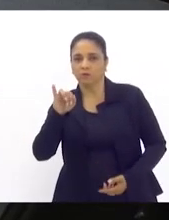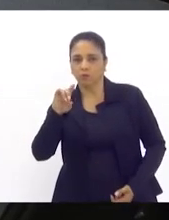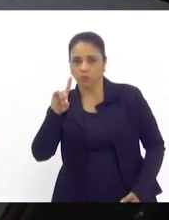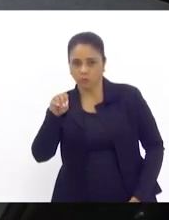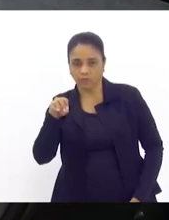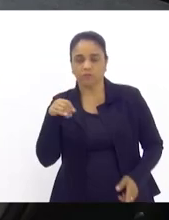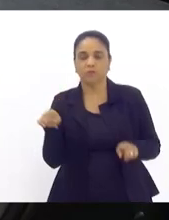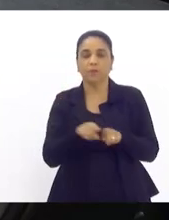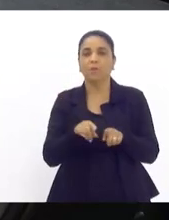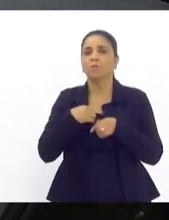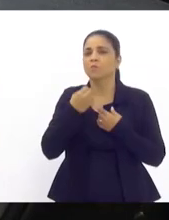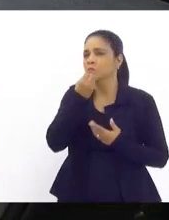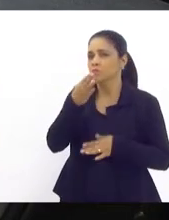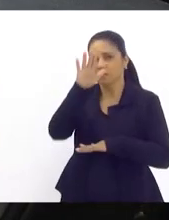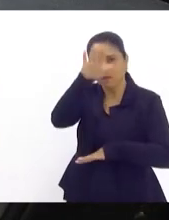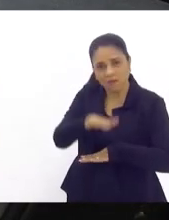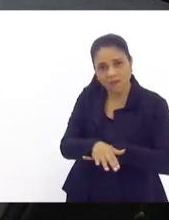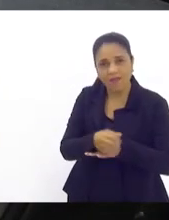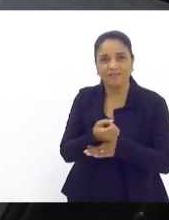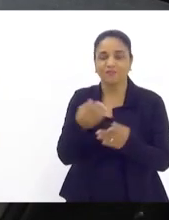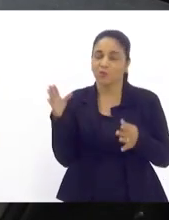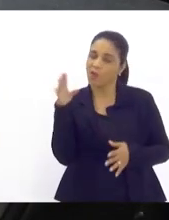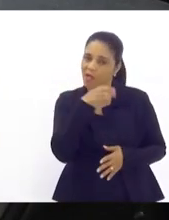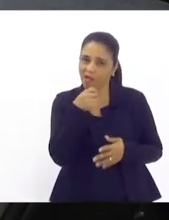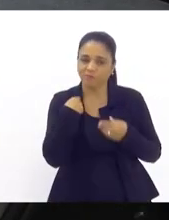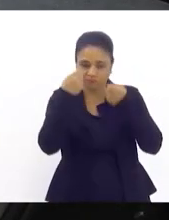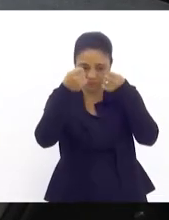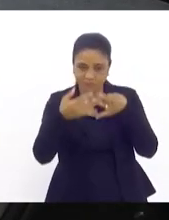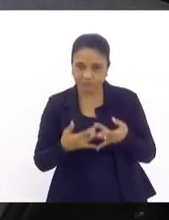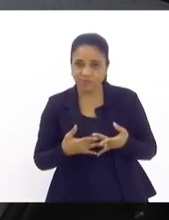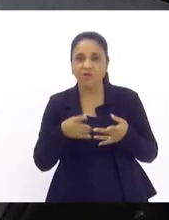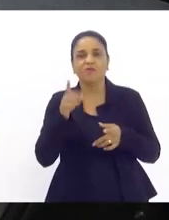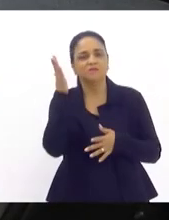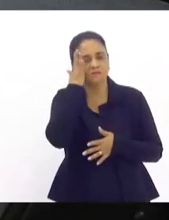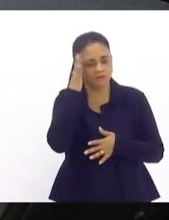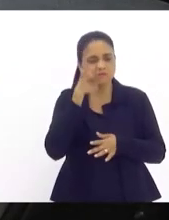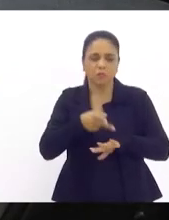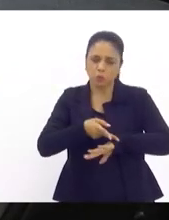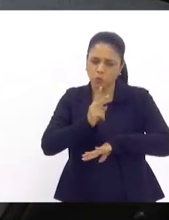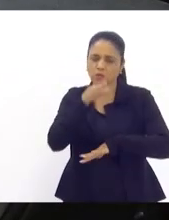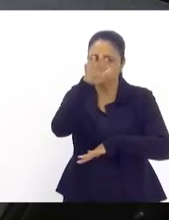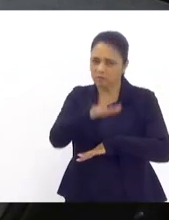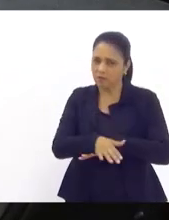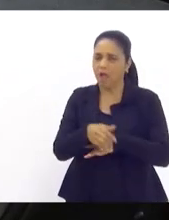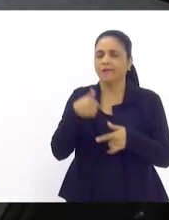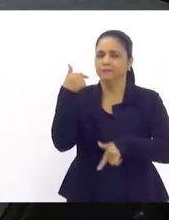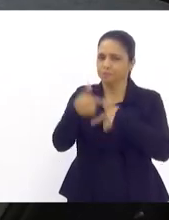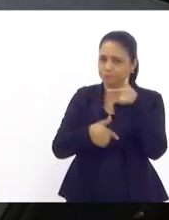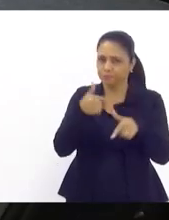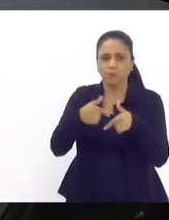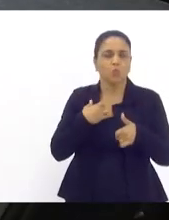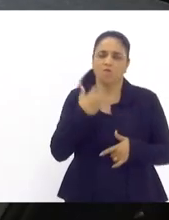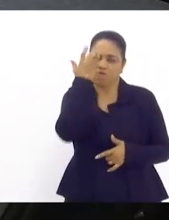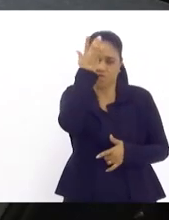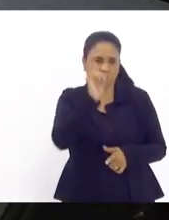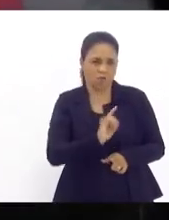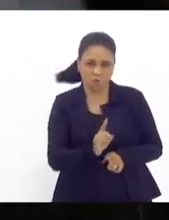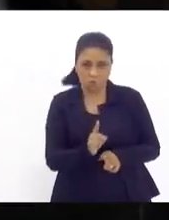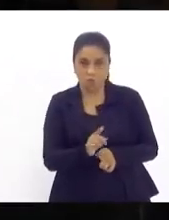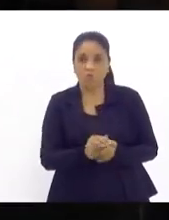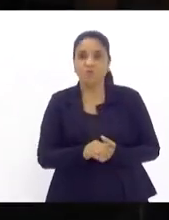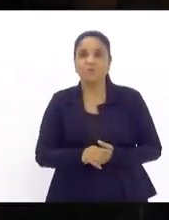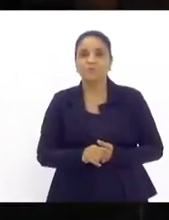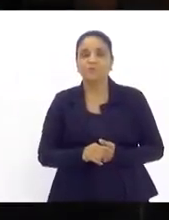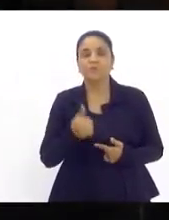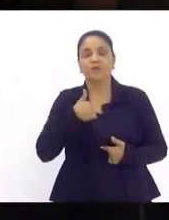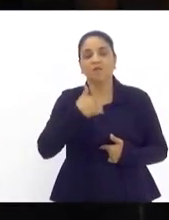Boa tarde, presidente. Serei breve, sei que a senhora está aí desde as 2 horas da tarde, então é fácil também.